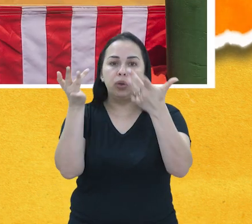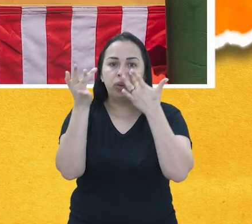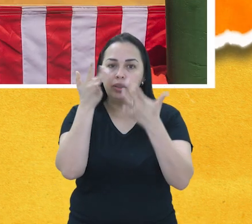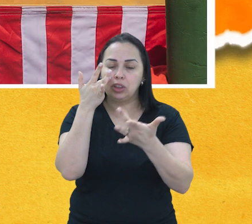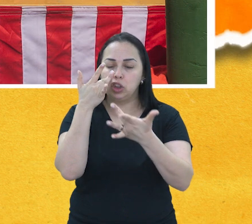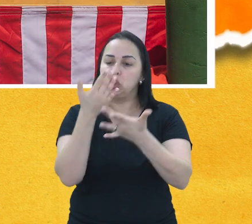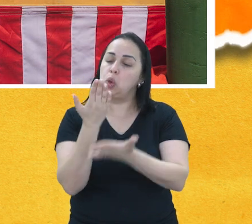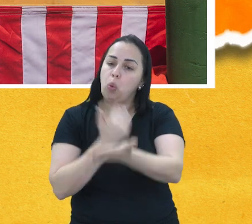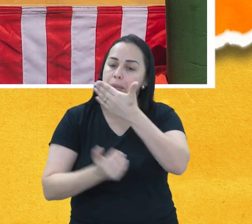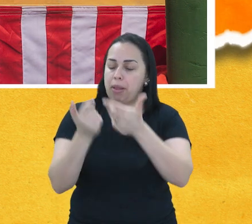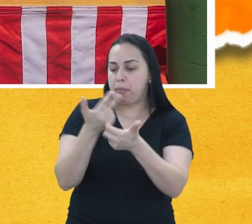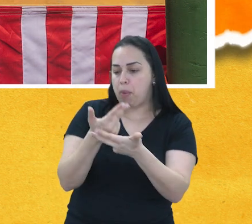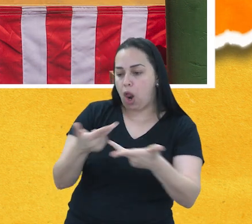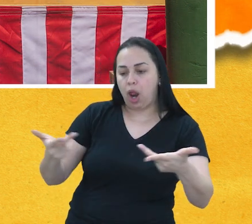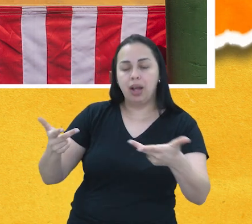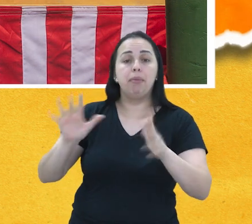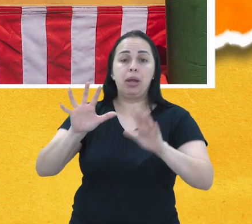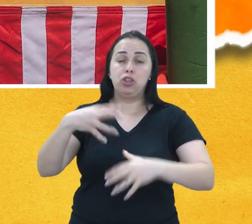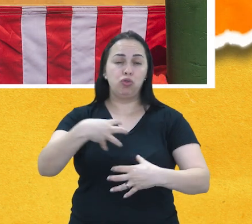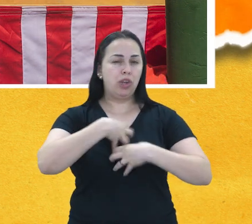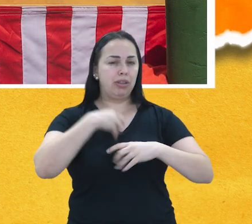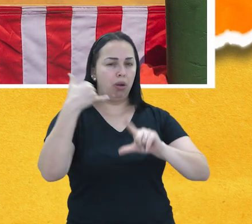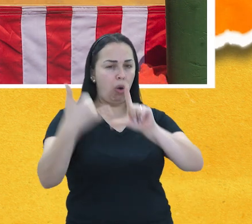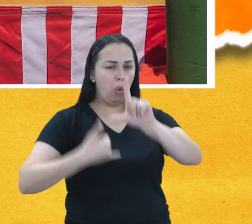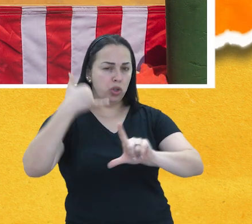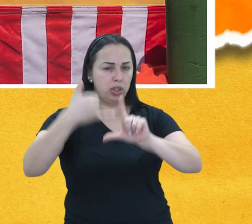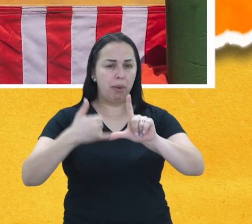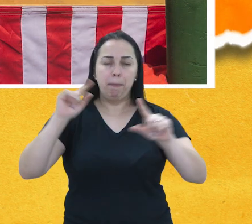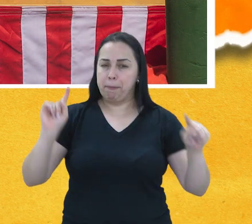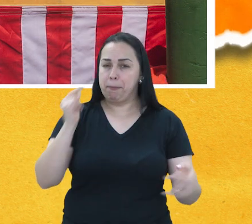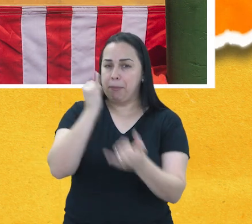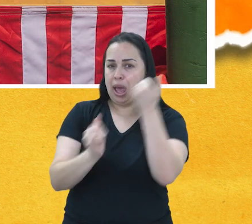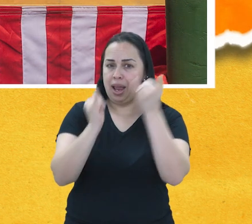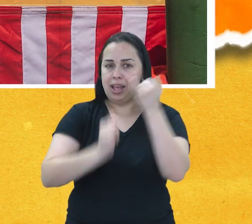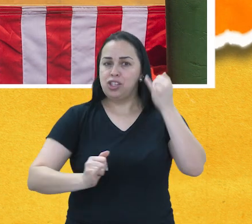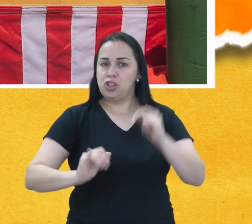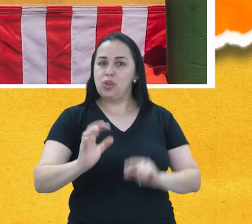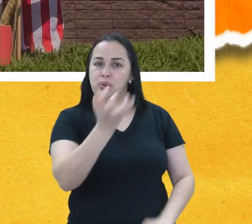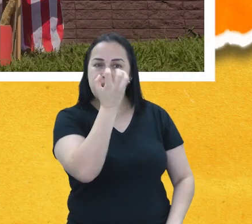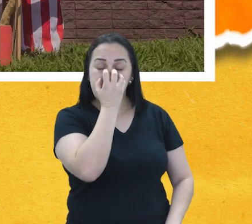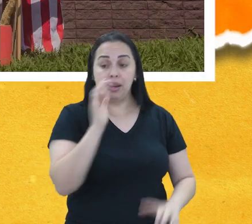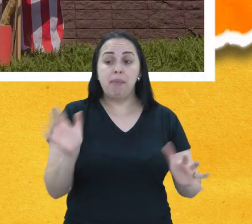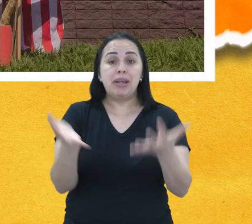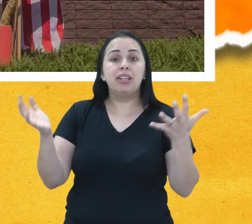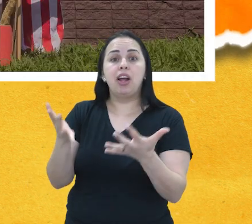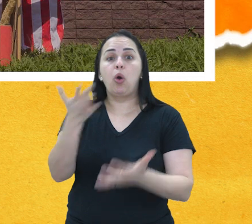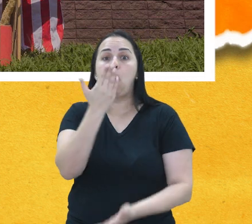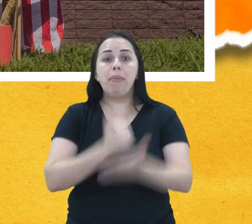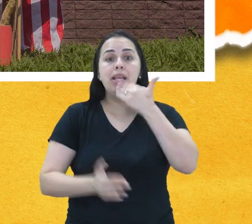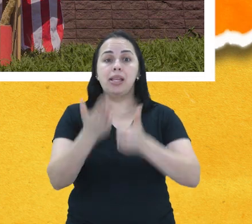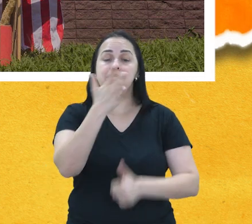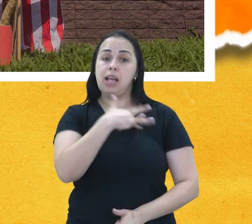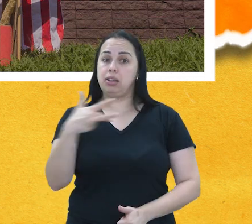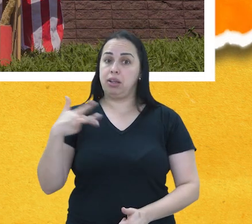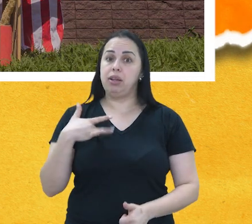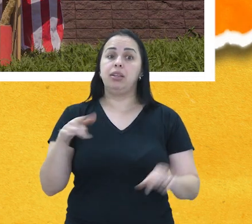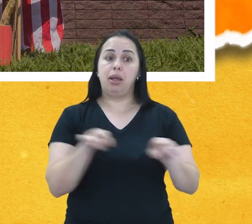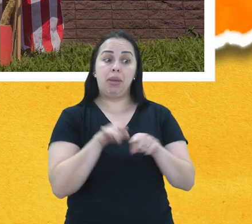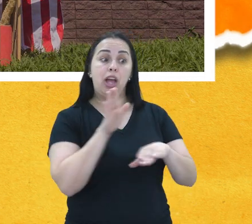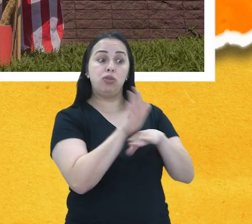espetáculo Varejo. Através do universo lúdico do circo, a apresentação busca incentivar o consumo de alimentos saudáveis e